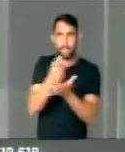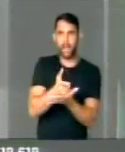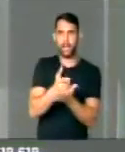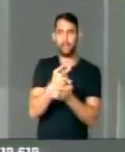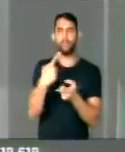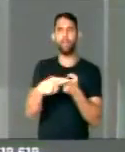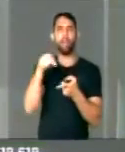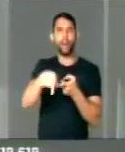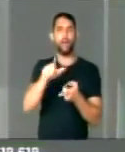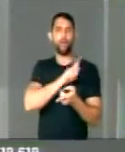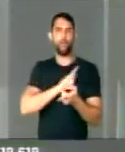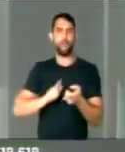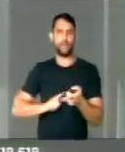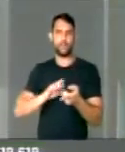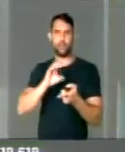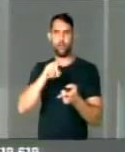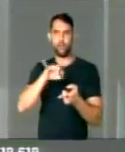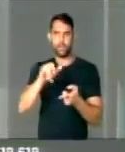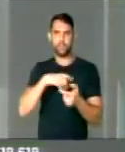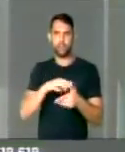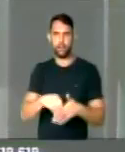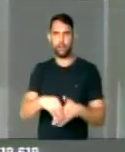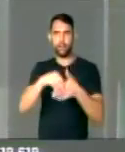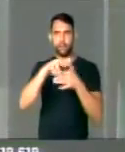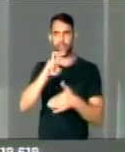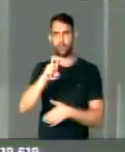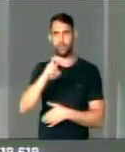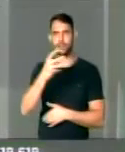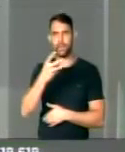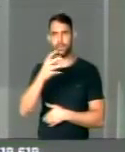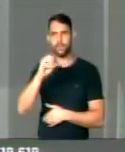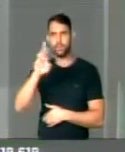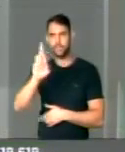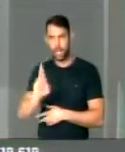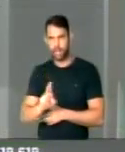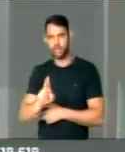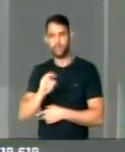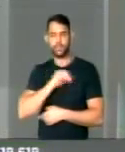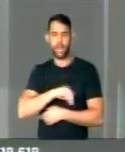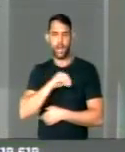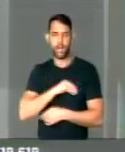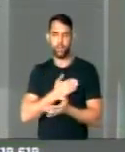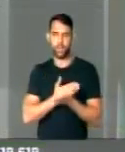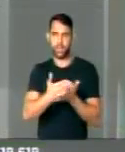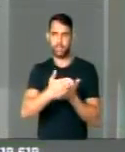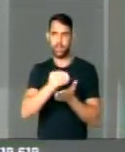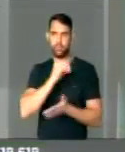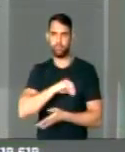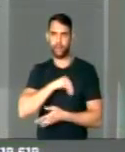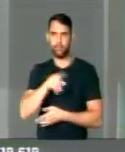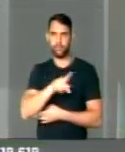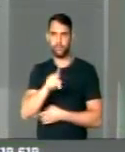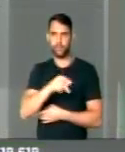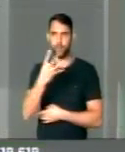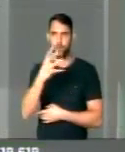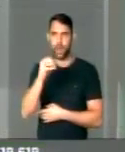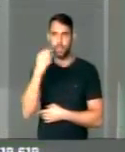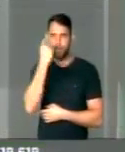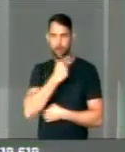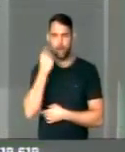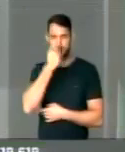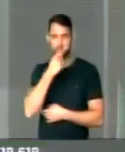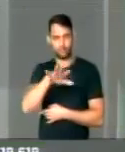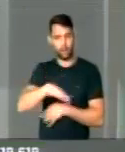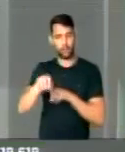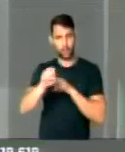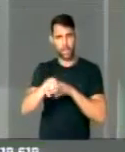um governo comunista liderando com R$ 5.300 salário inicial para 40 horas. Na educação ainda